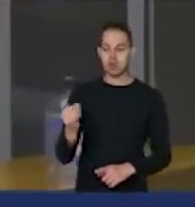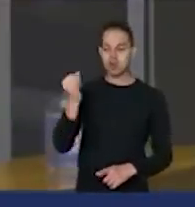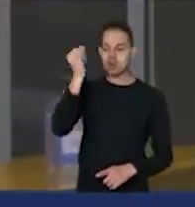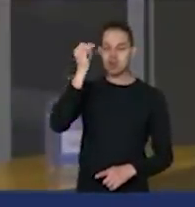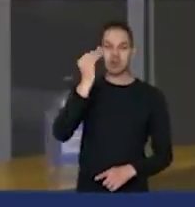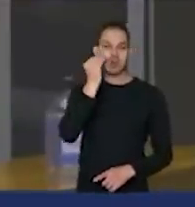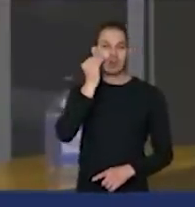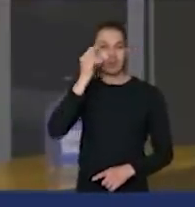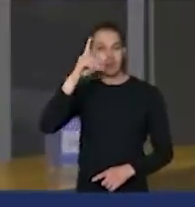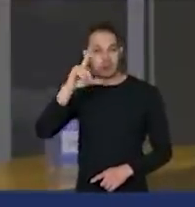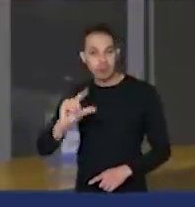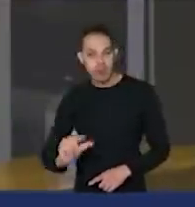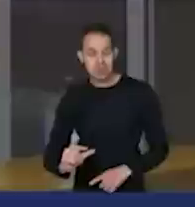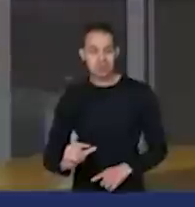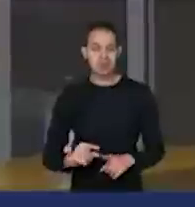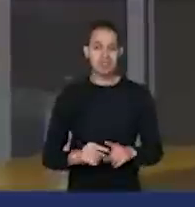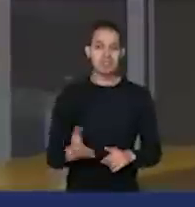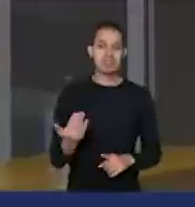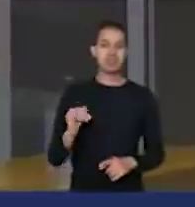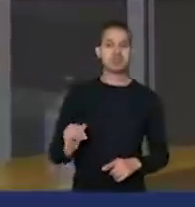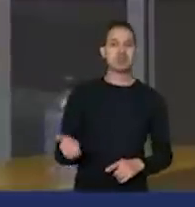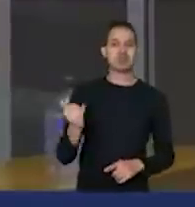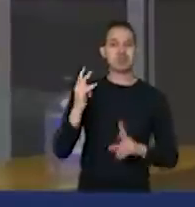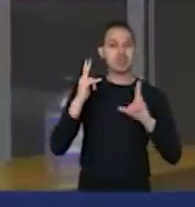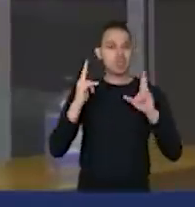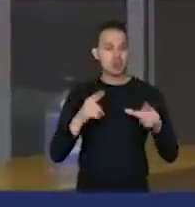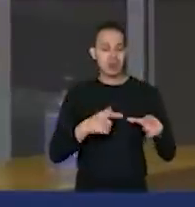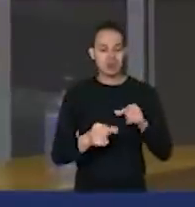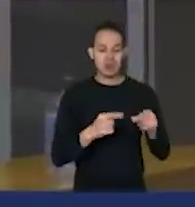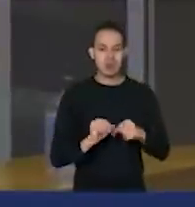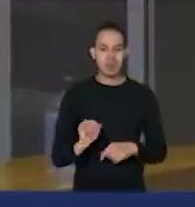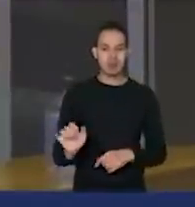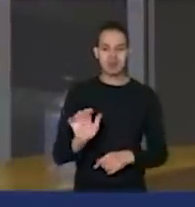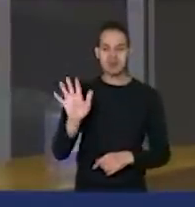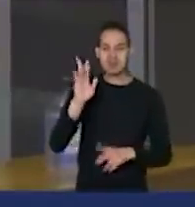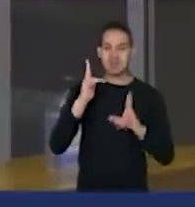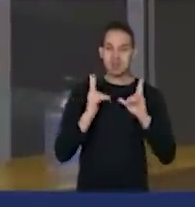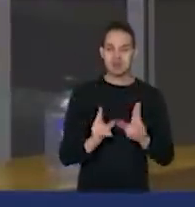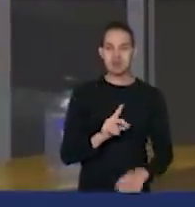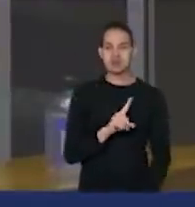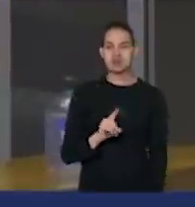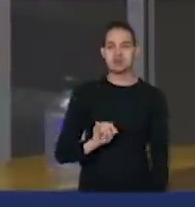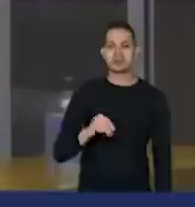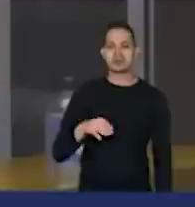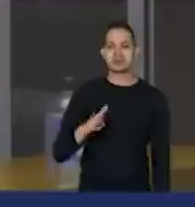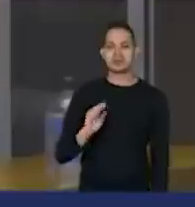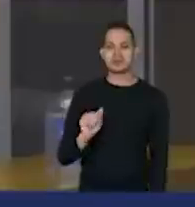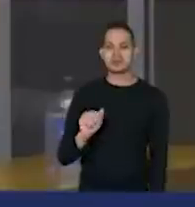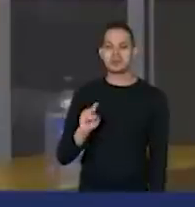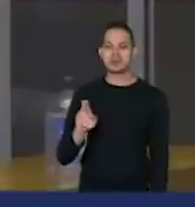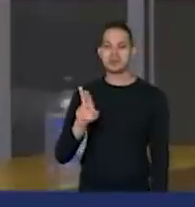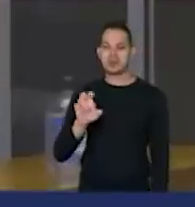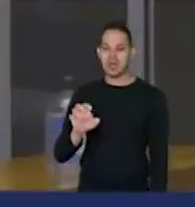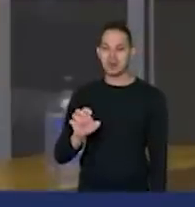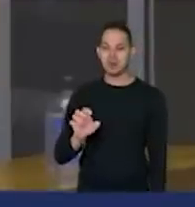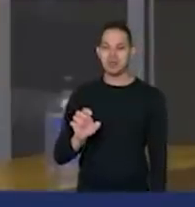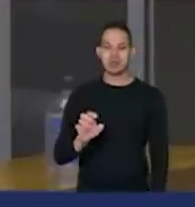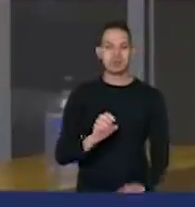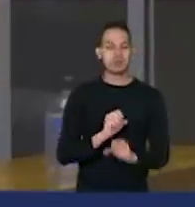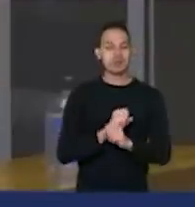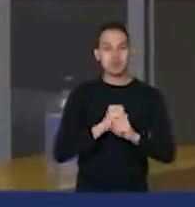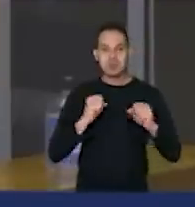gente estava com juros de Japão, com inflação de Zimbábue. Isso é absolutamente impensável. O governo